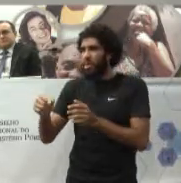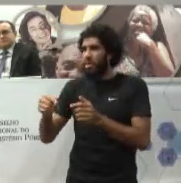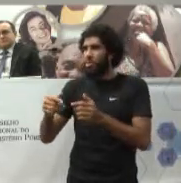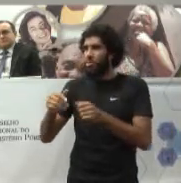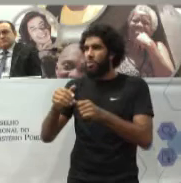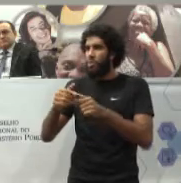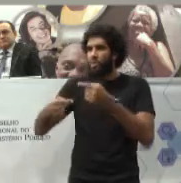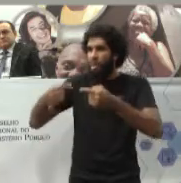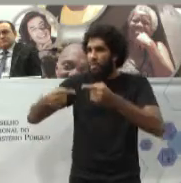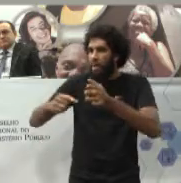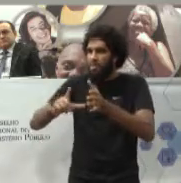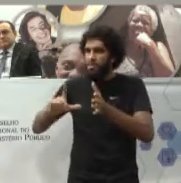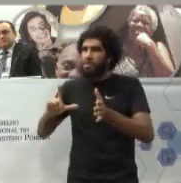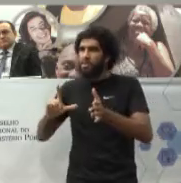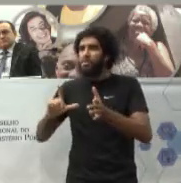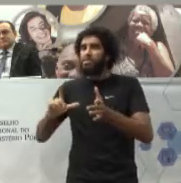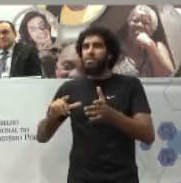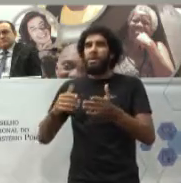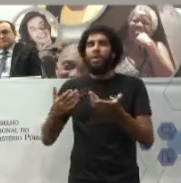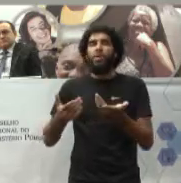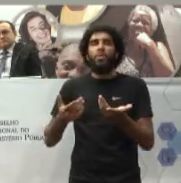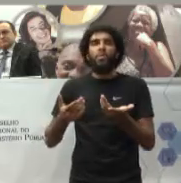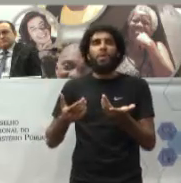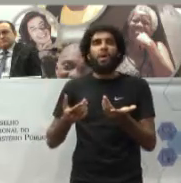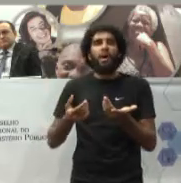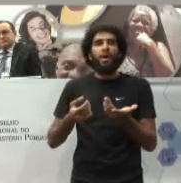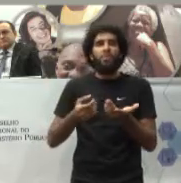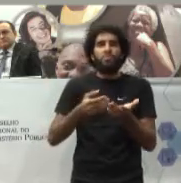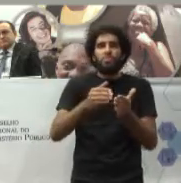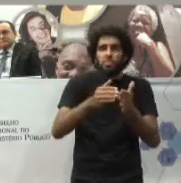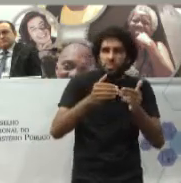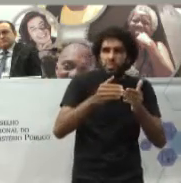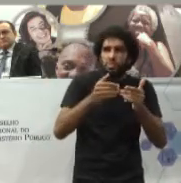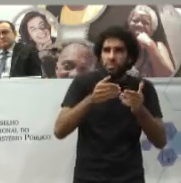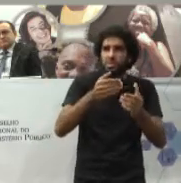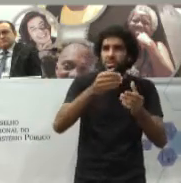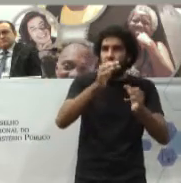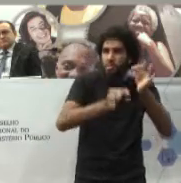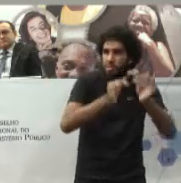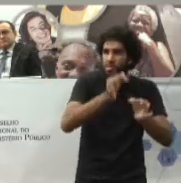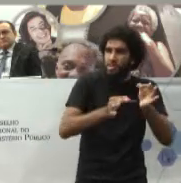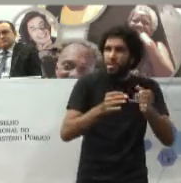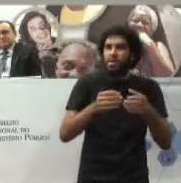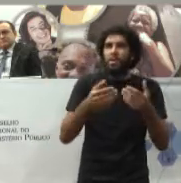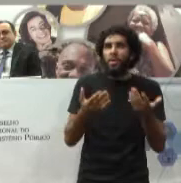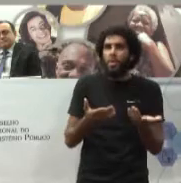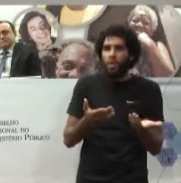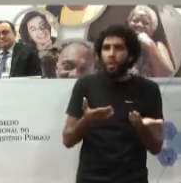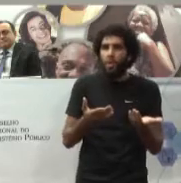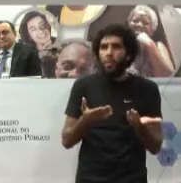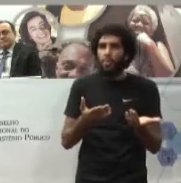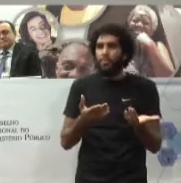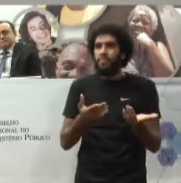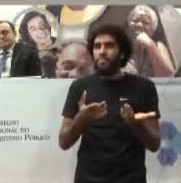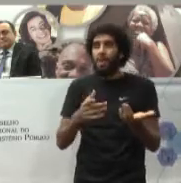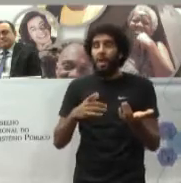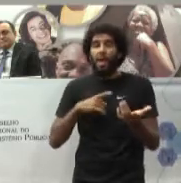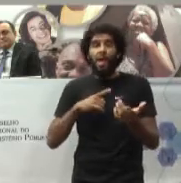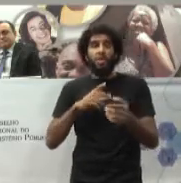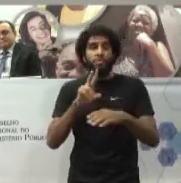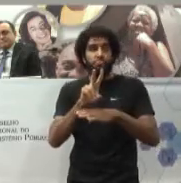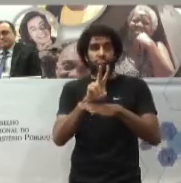é que uma das demandas judiciais bastante grandes na atividade econômica saúde é justamente a defesa do